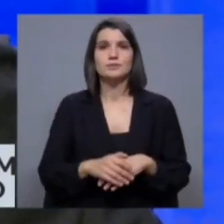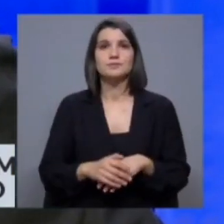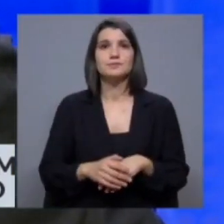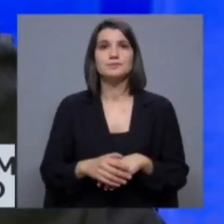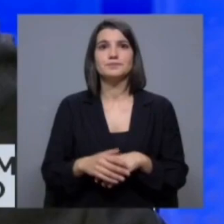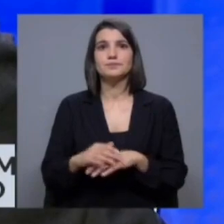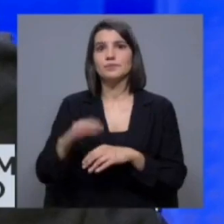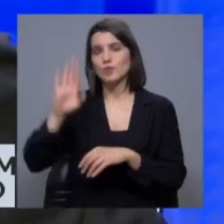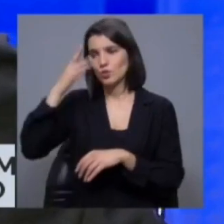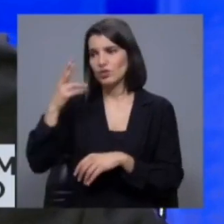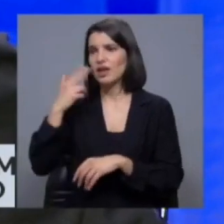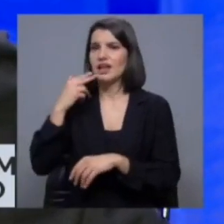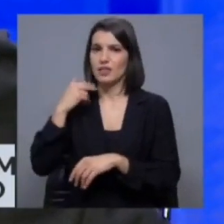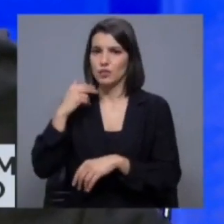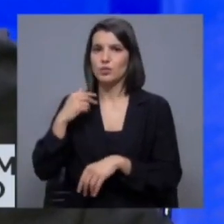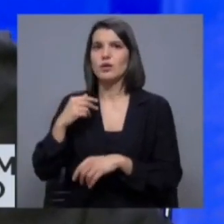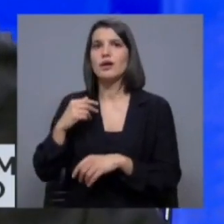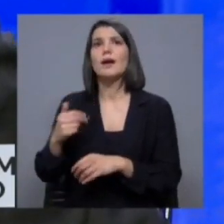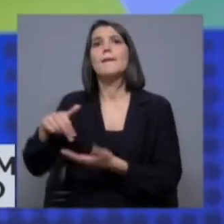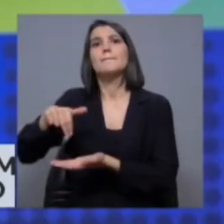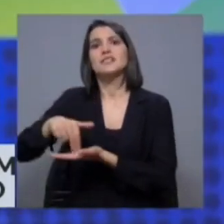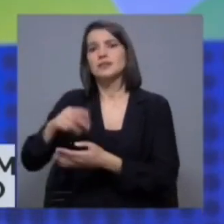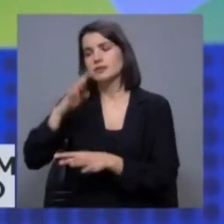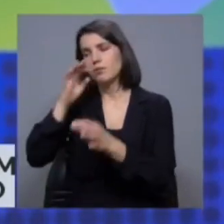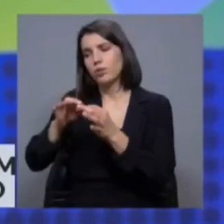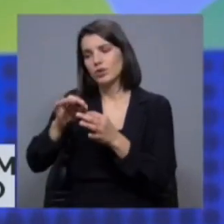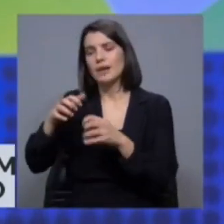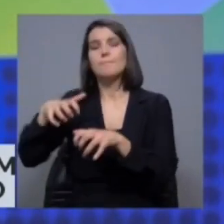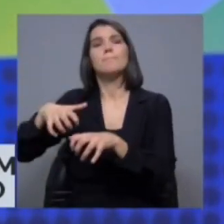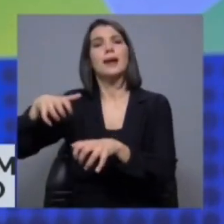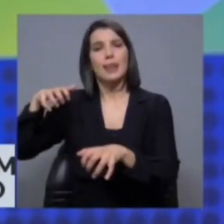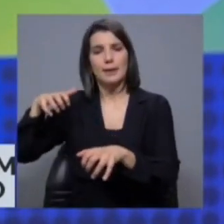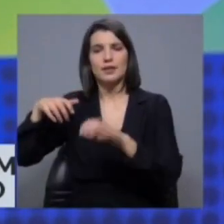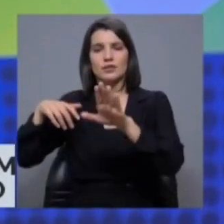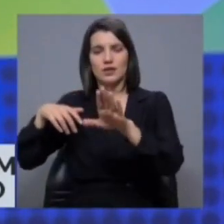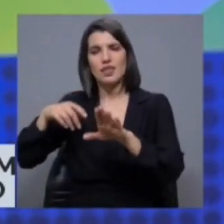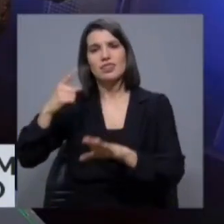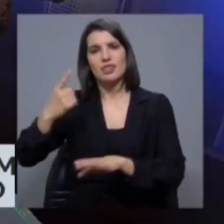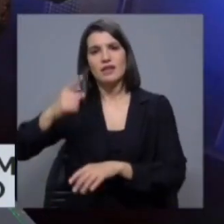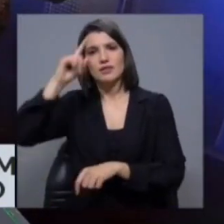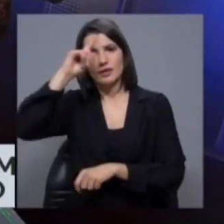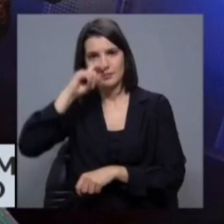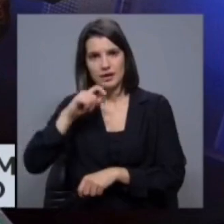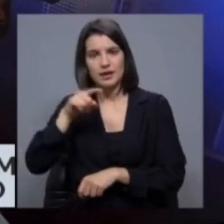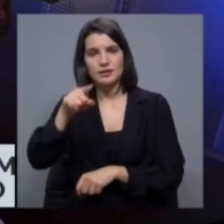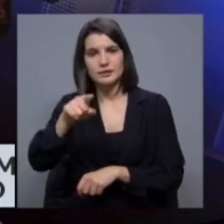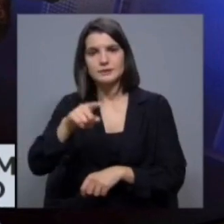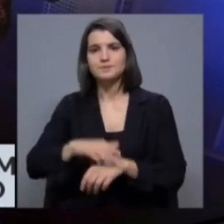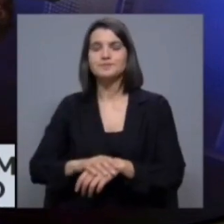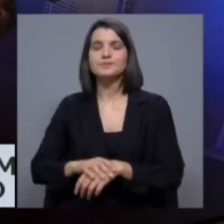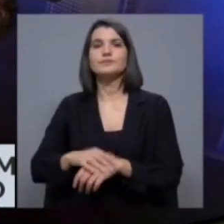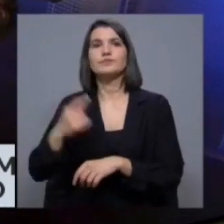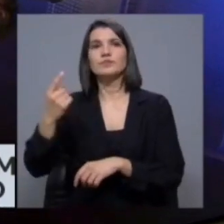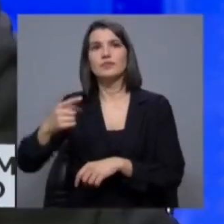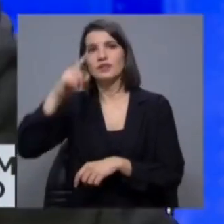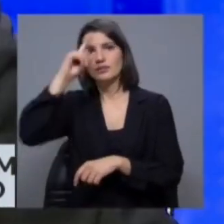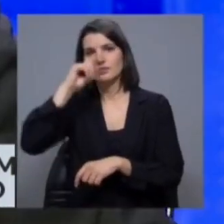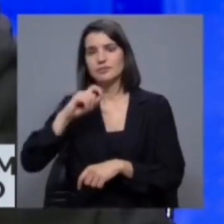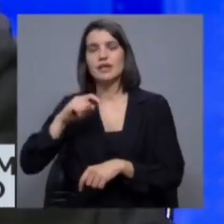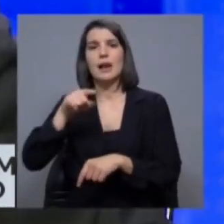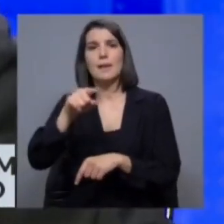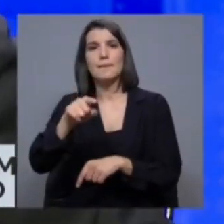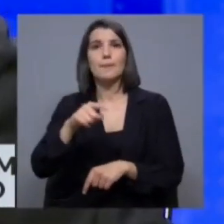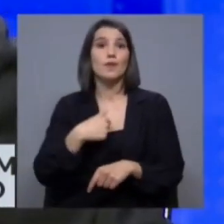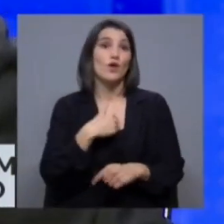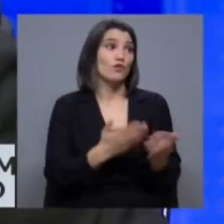1 o site André Victor possa porque eu vou perguntar mas não escreve deve se lembrar é pra ver essa ganhar eu fui